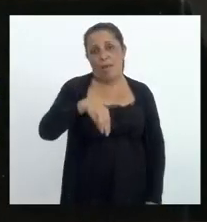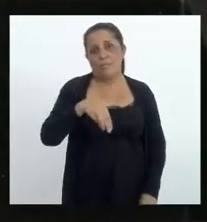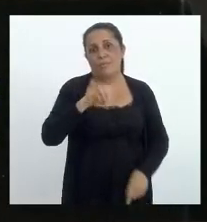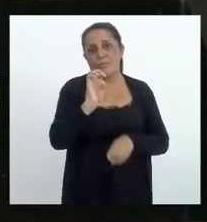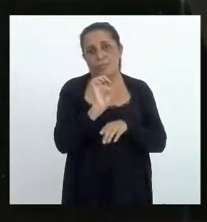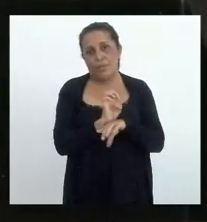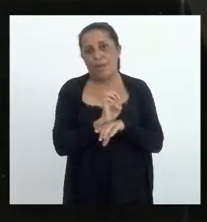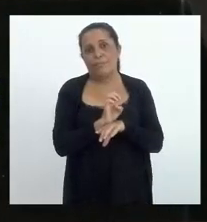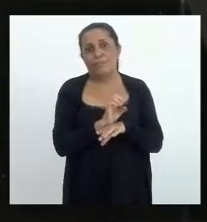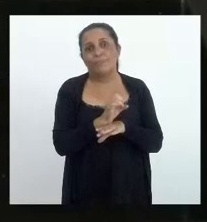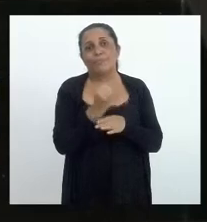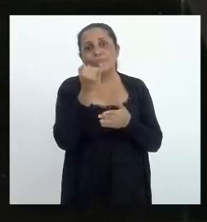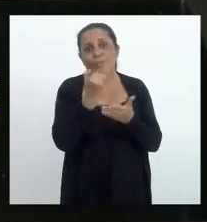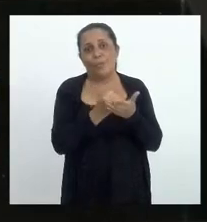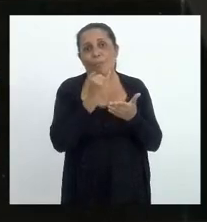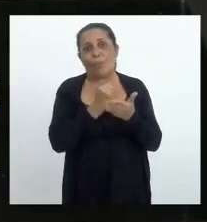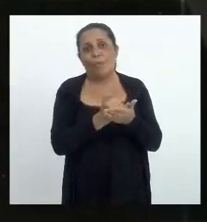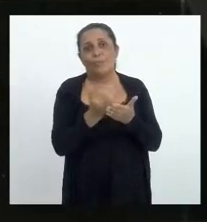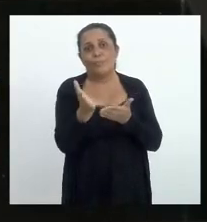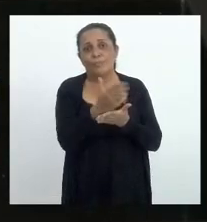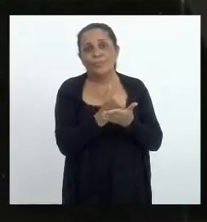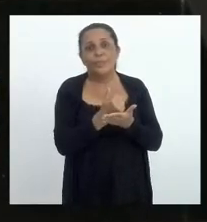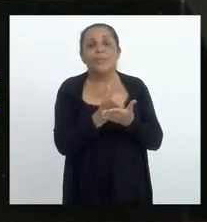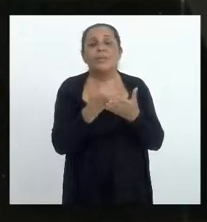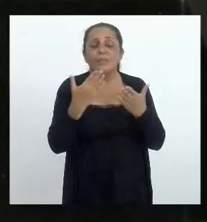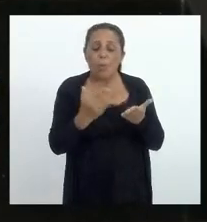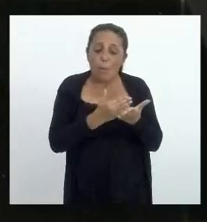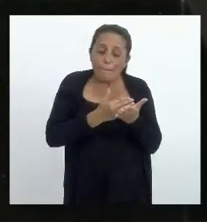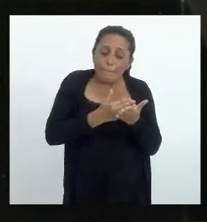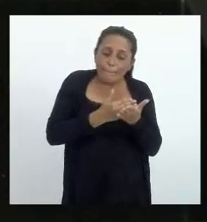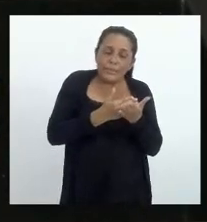princípio do regime de recuperação está errado.